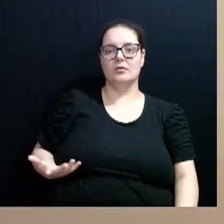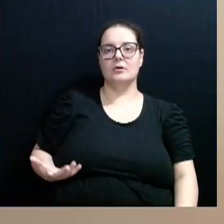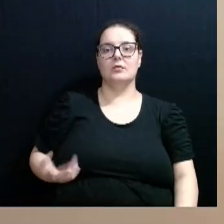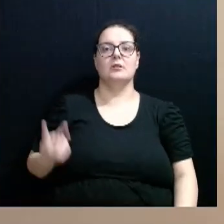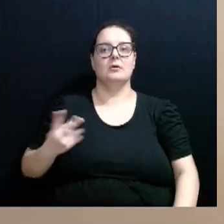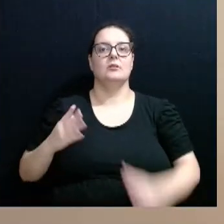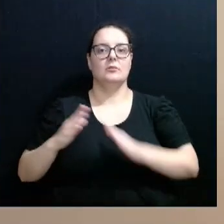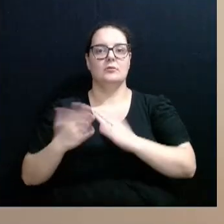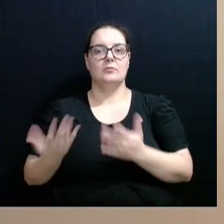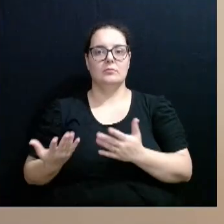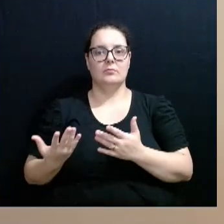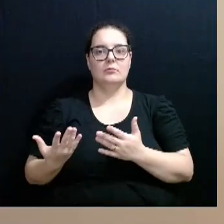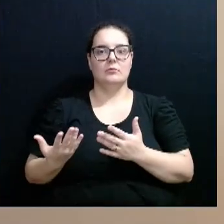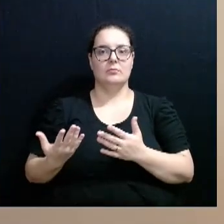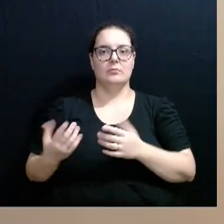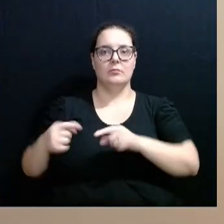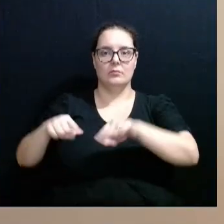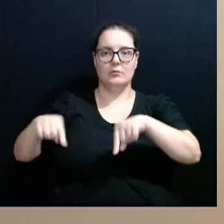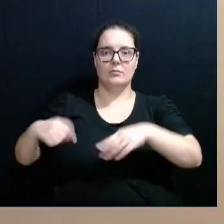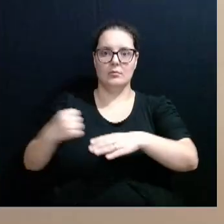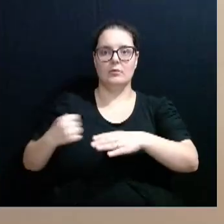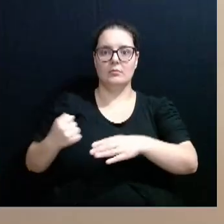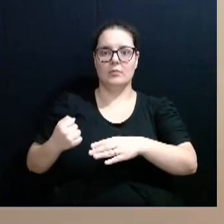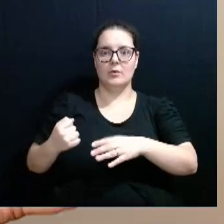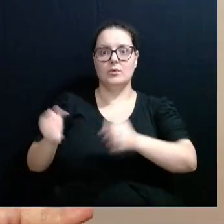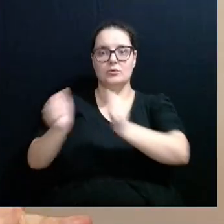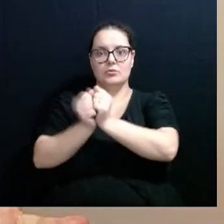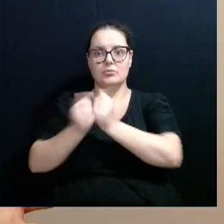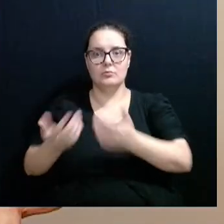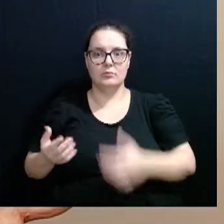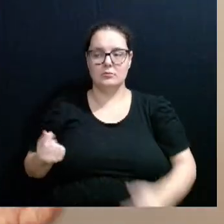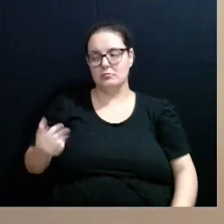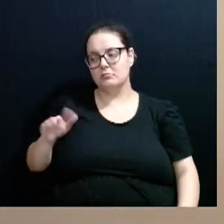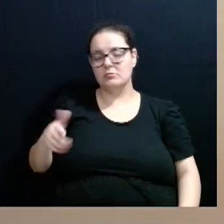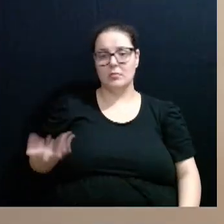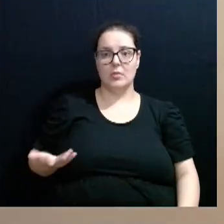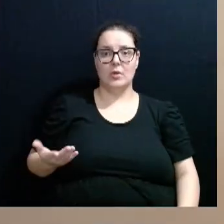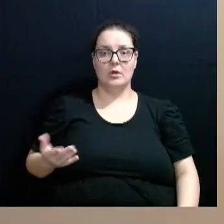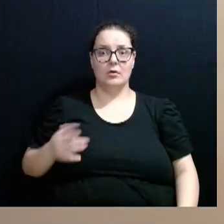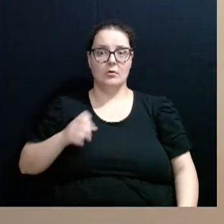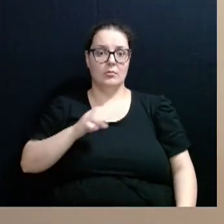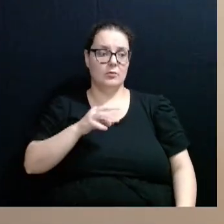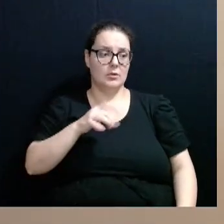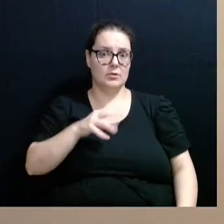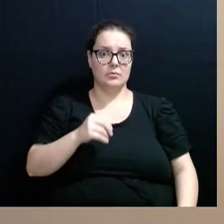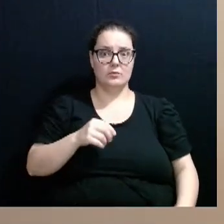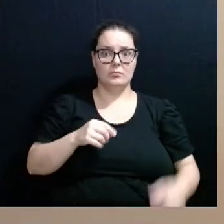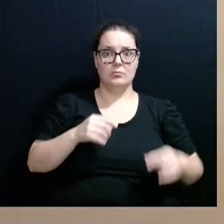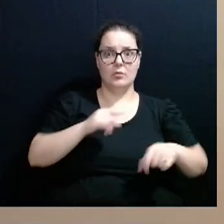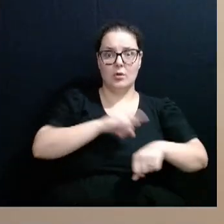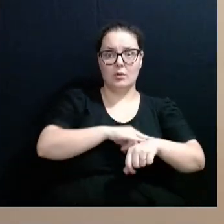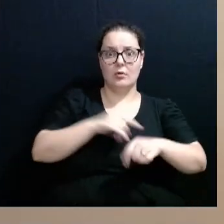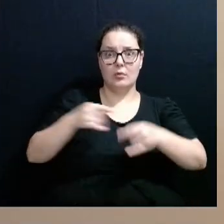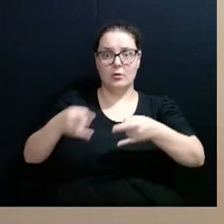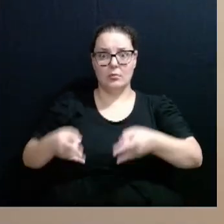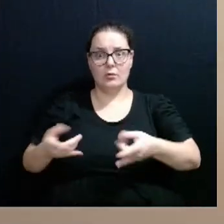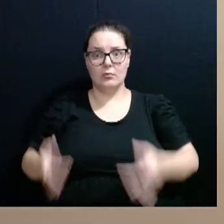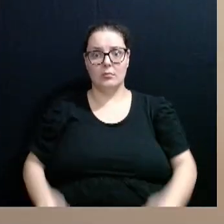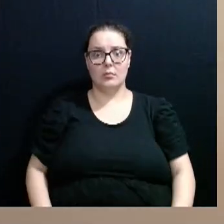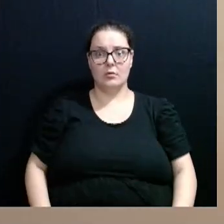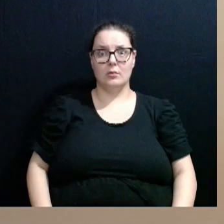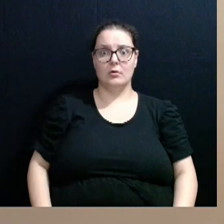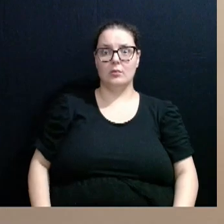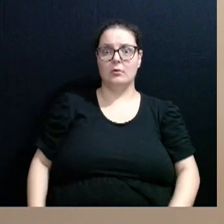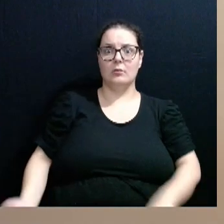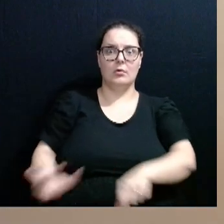cozinha coletiva, é mais barato, né? Você faz um estúdiozinho só com banheiro e quarto e faz uma cozinha coletiva. Correto. Arrepiou os meninos. Olha, chega